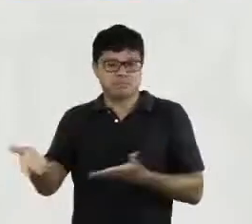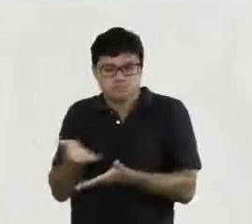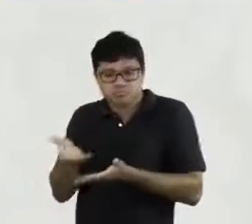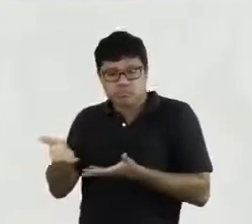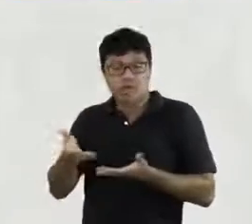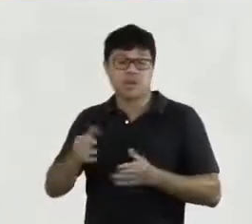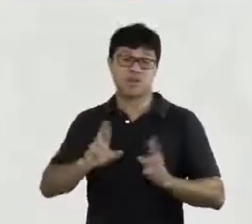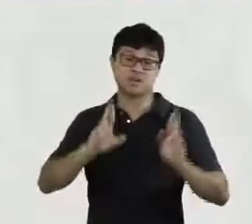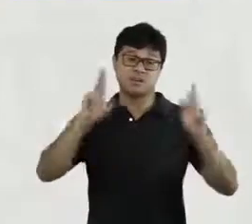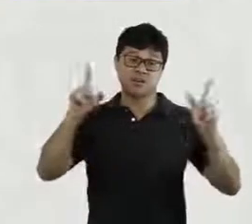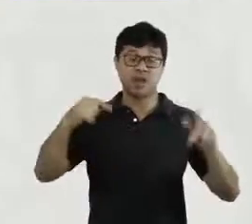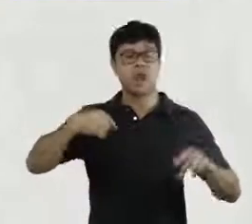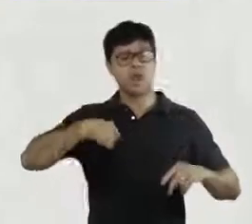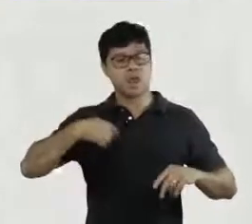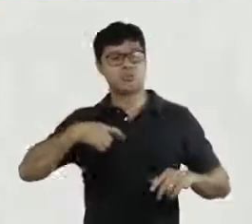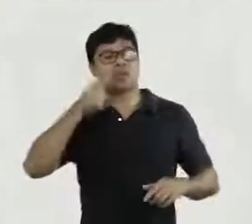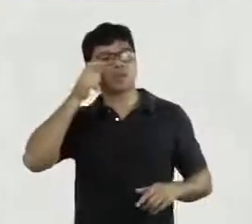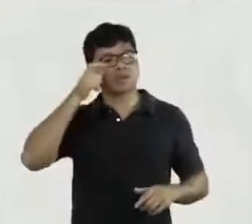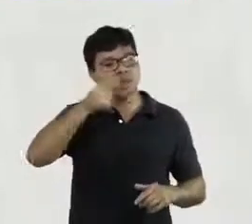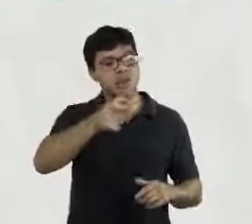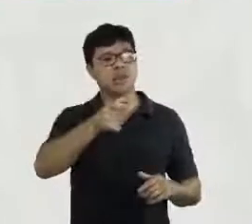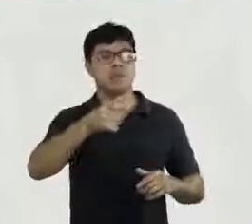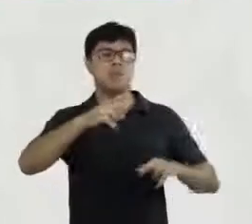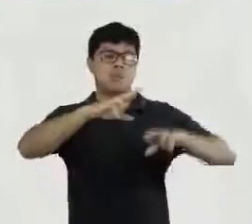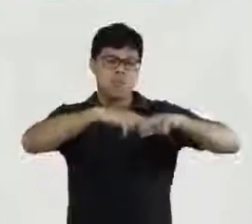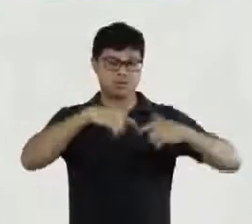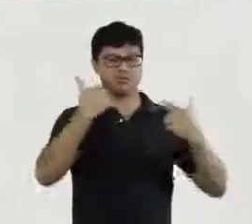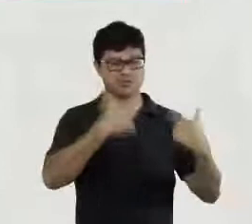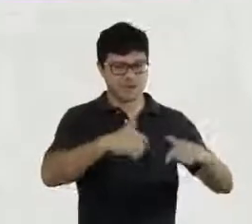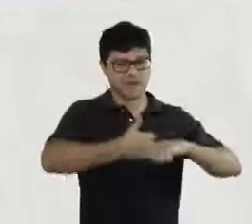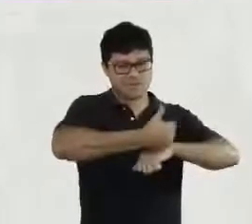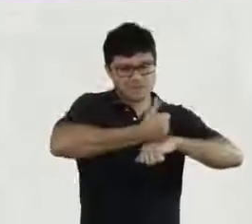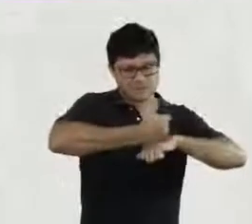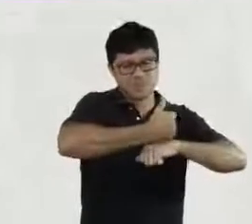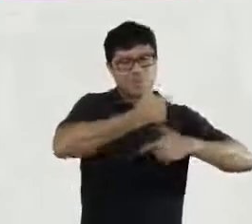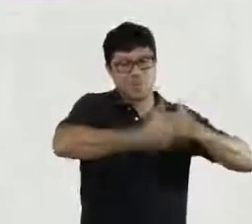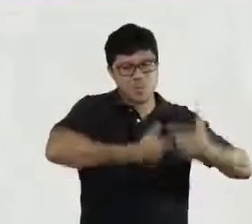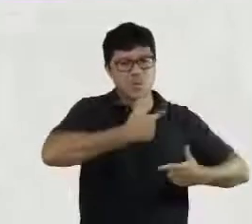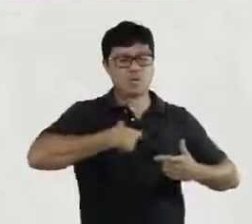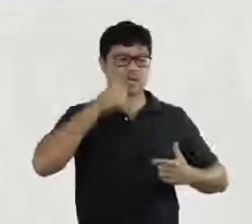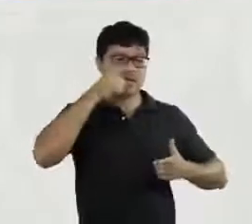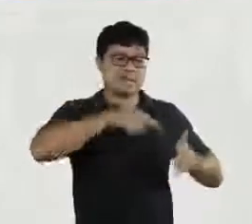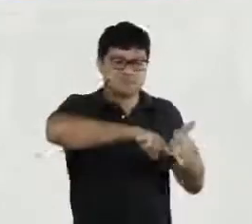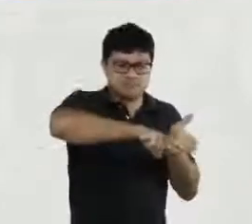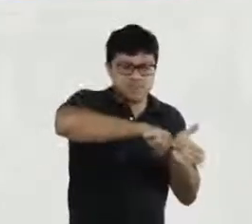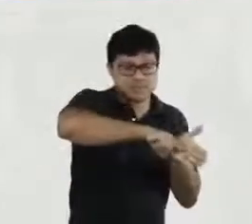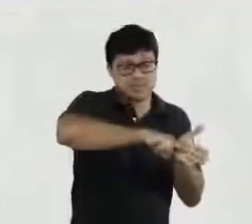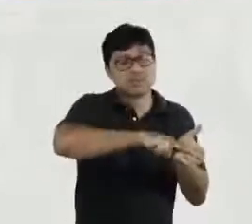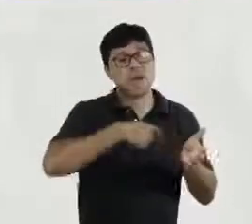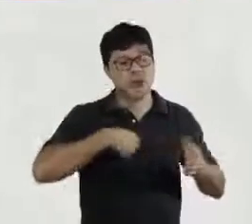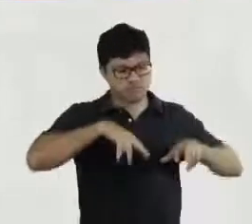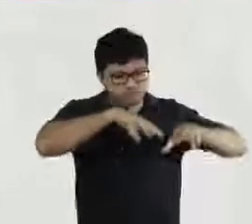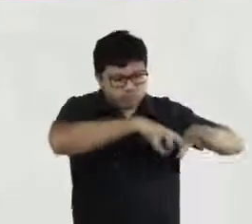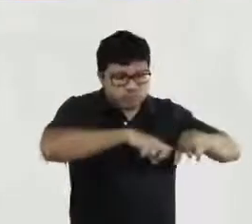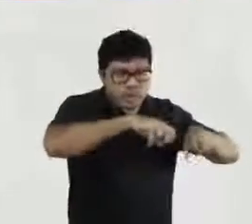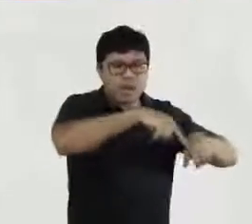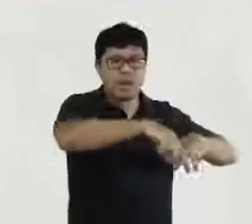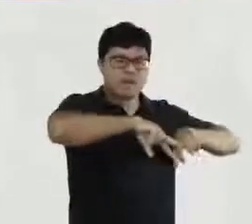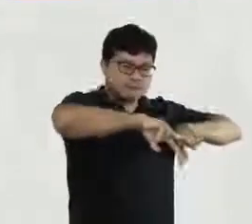A diferença é que eu tenho interesse em função do meu trabalho, dos meus interesses de pesquisa, e eu vou